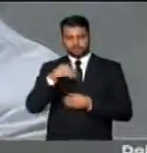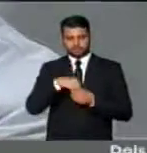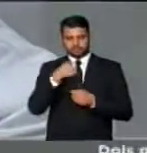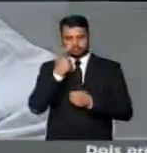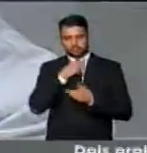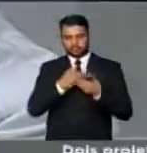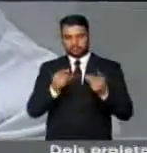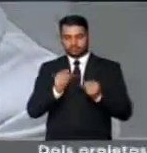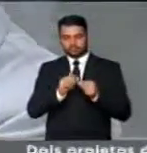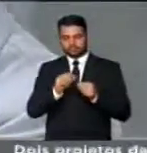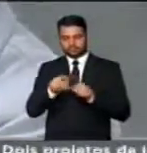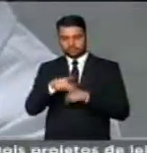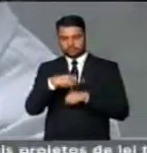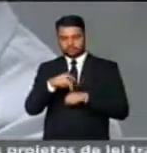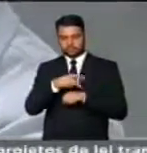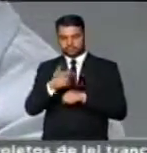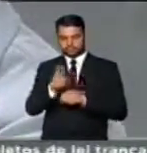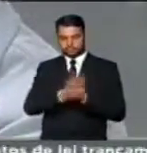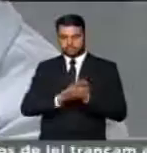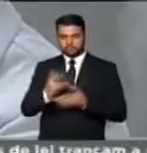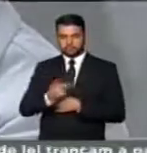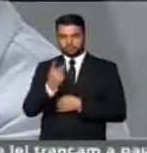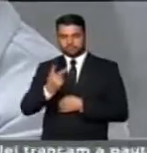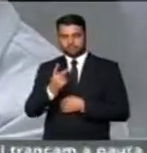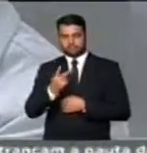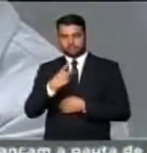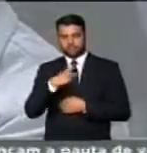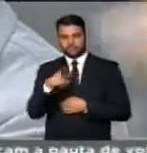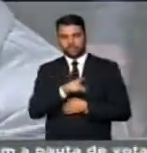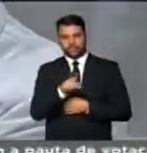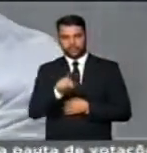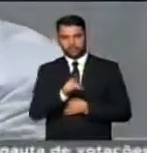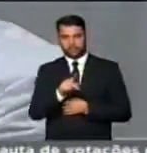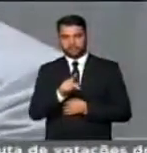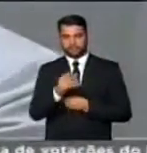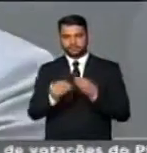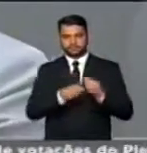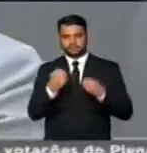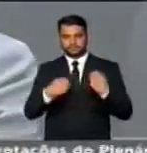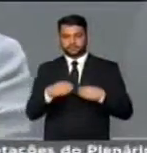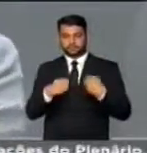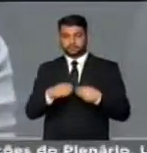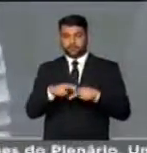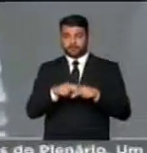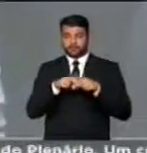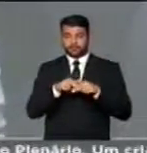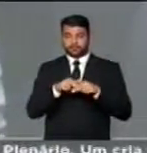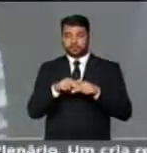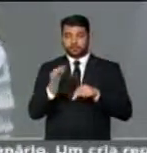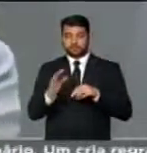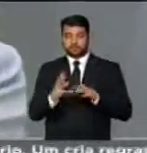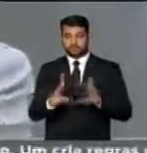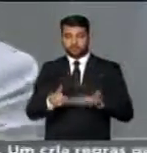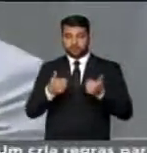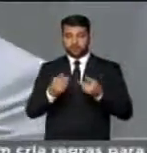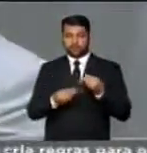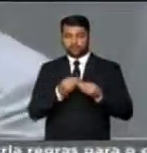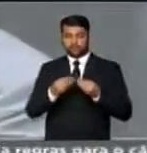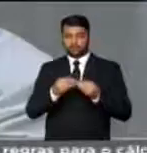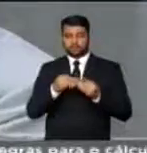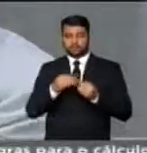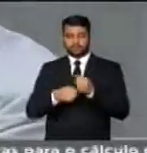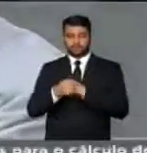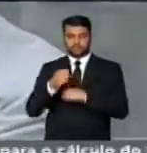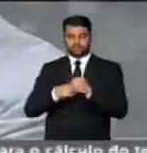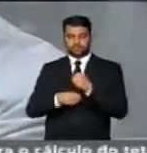seu ganho, sendo um país que não valoriza os seus professores como deveria, apesar de ter melhorado e muito nos